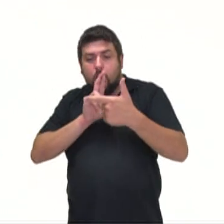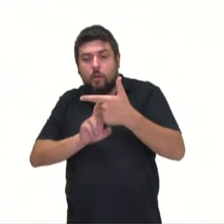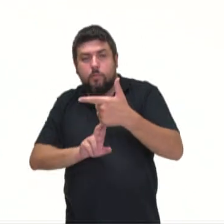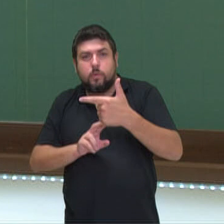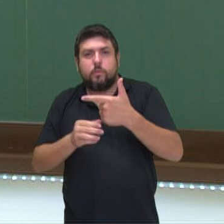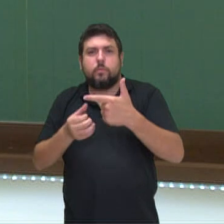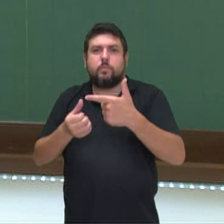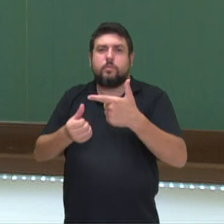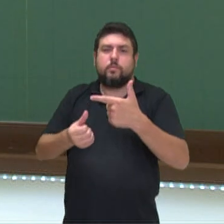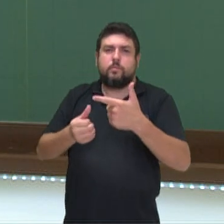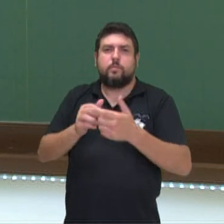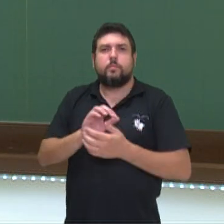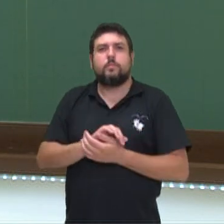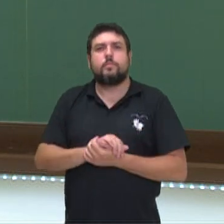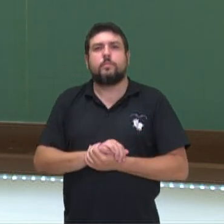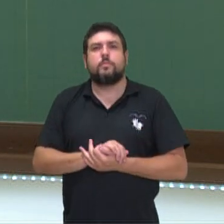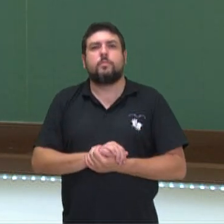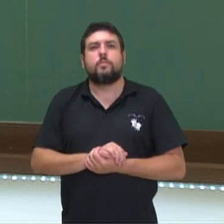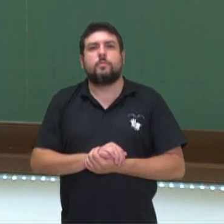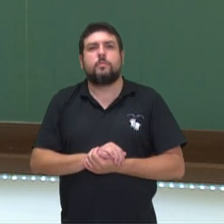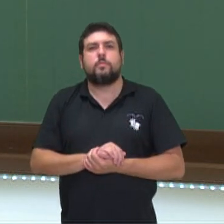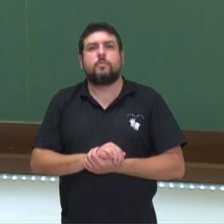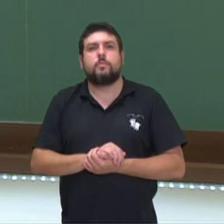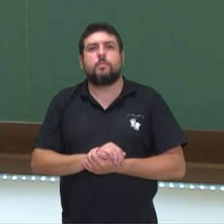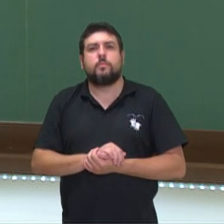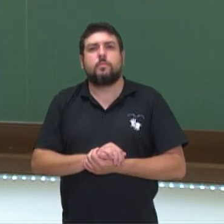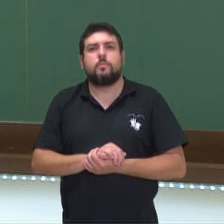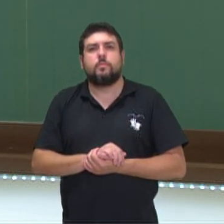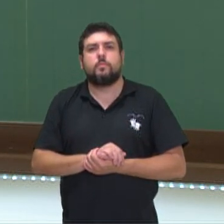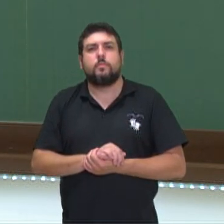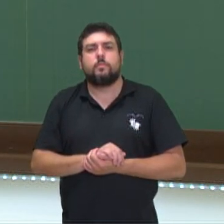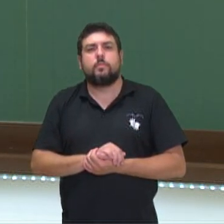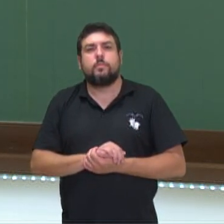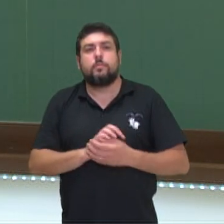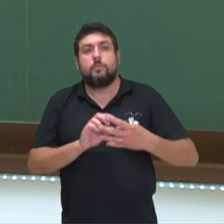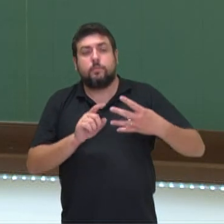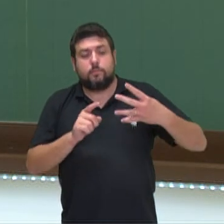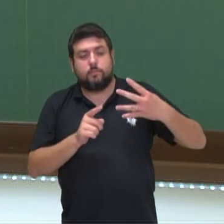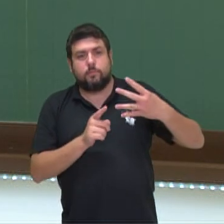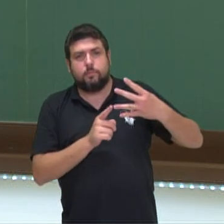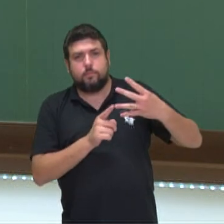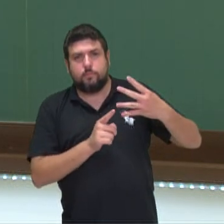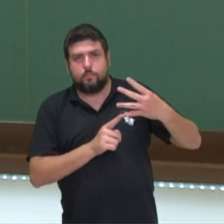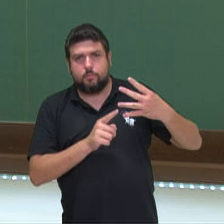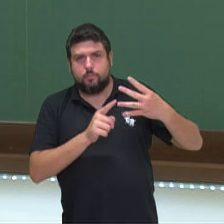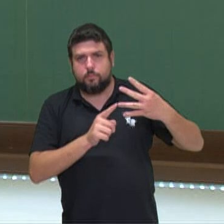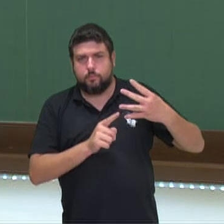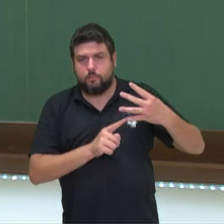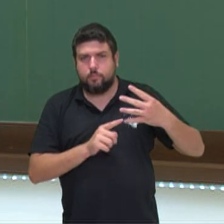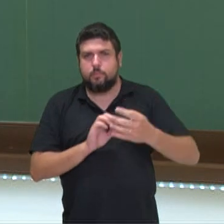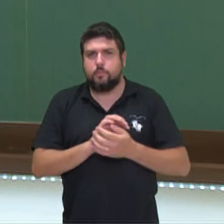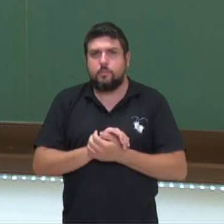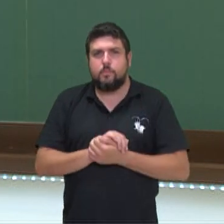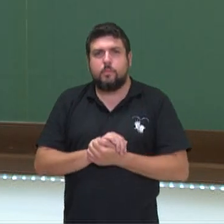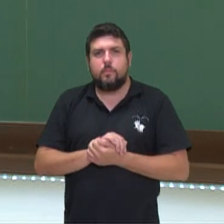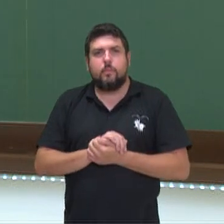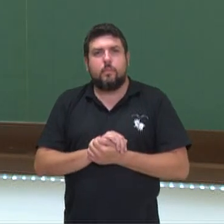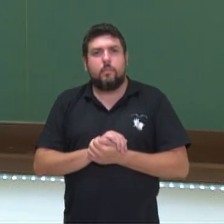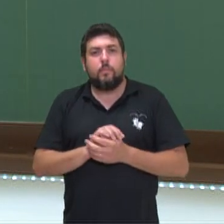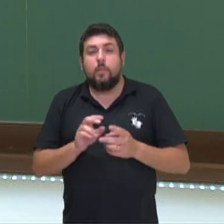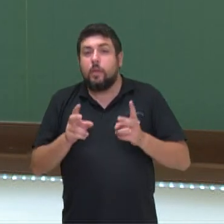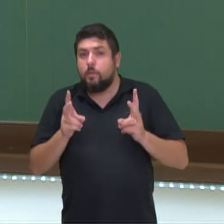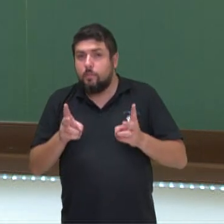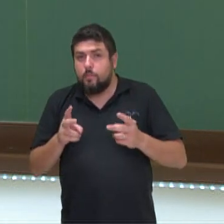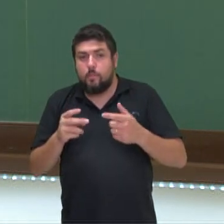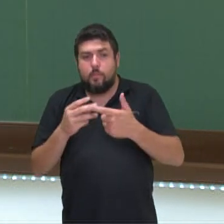6, positivo, ok? E aqui embaixo, ó, eu estou dividindo agora os mesmos termos,